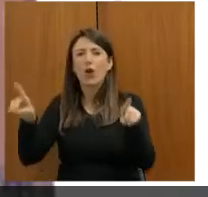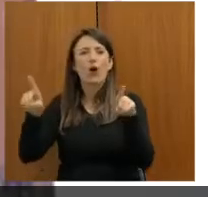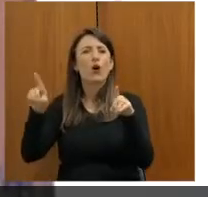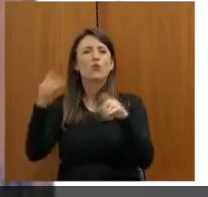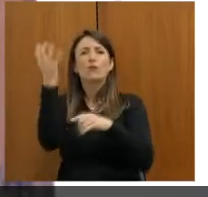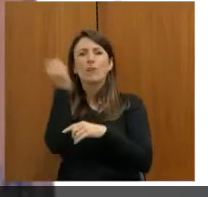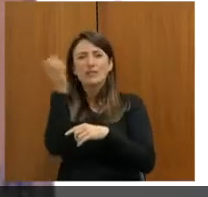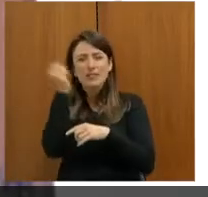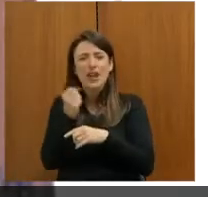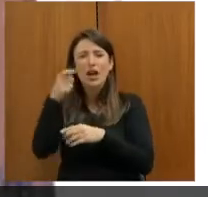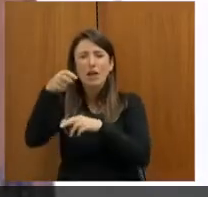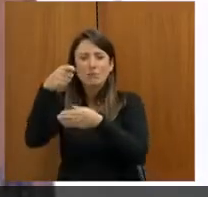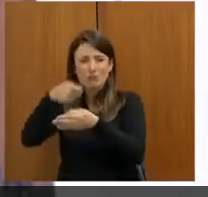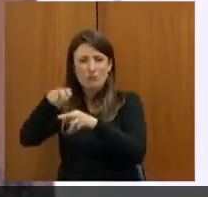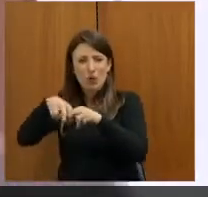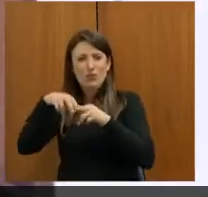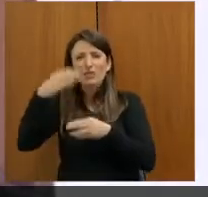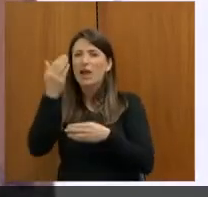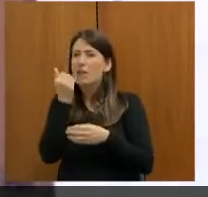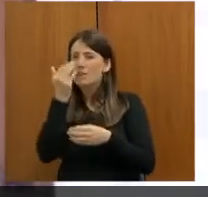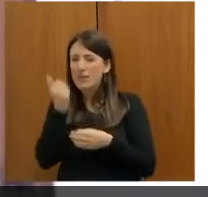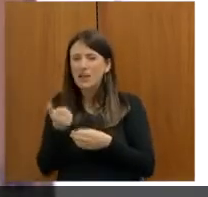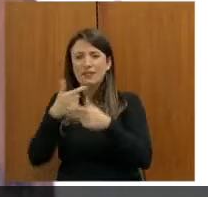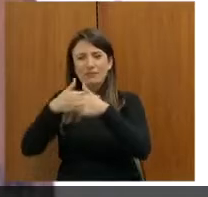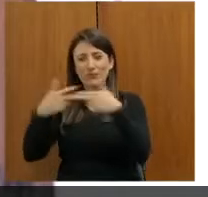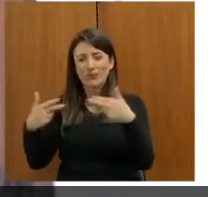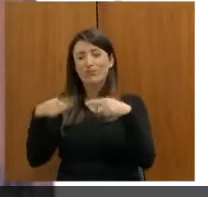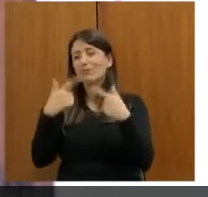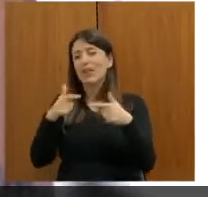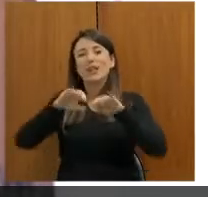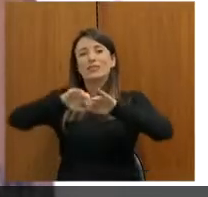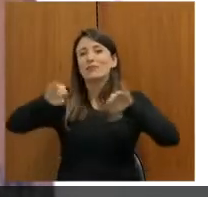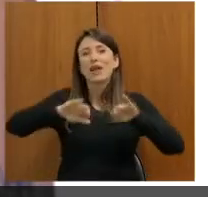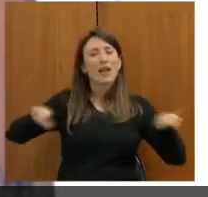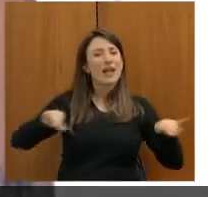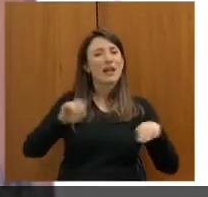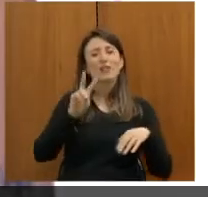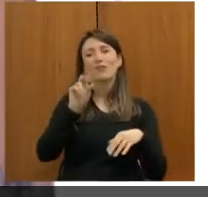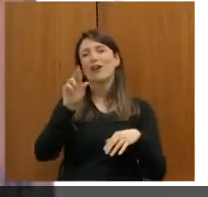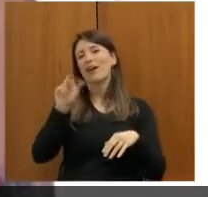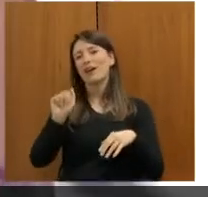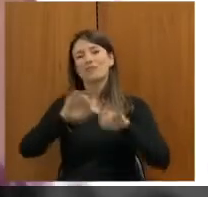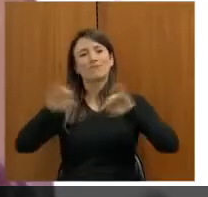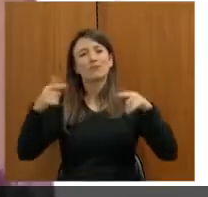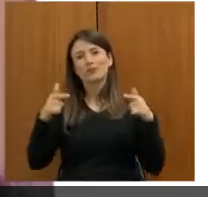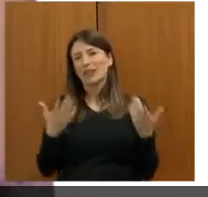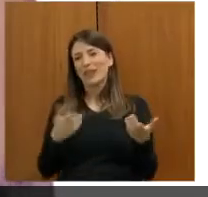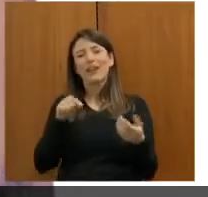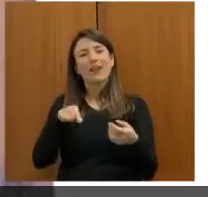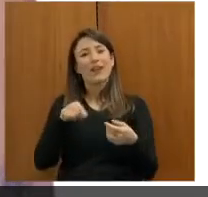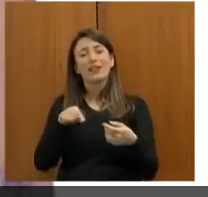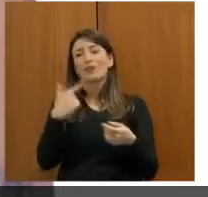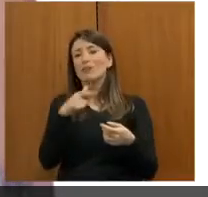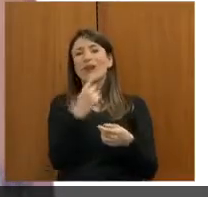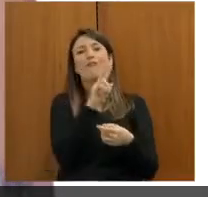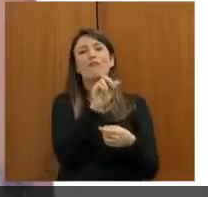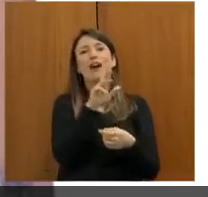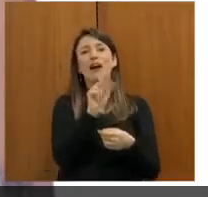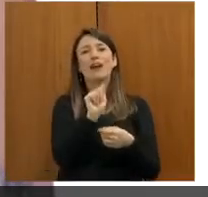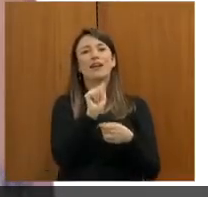discutido numa determinada vara uma coisa e outra determinada para outra a vara criminal que não ser uma vara especializada em violência doméstica